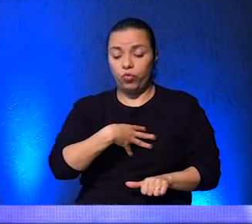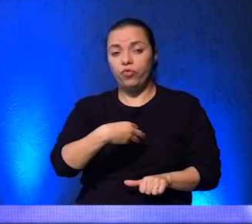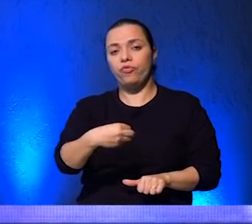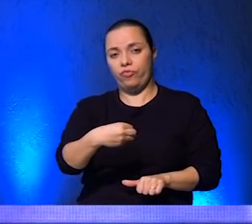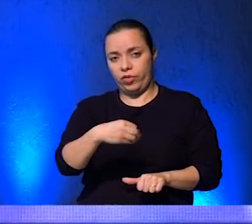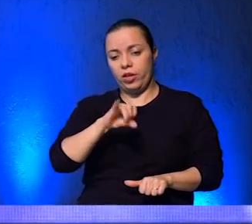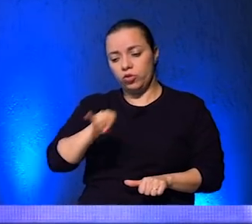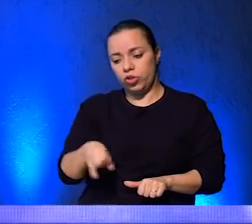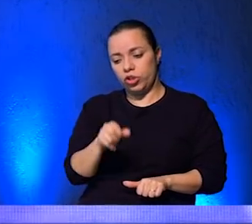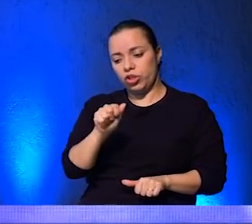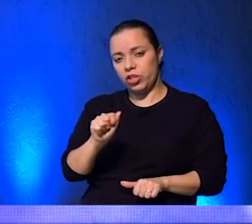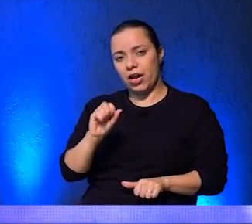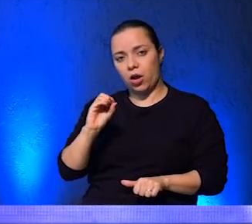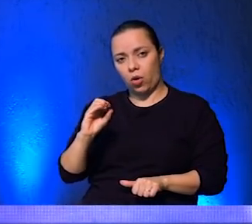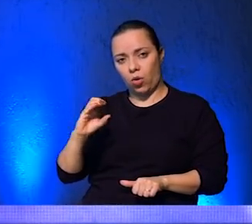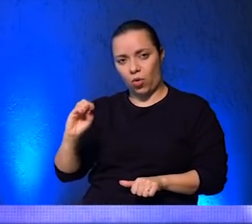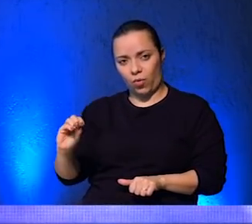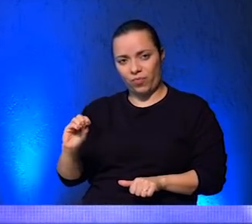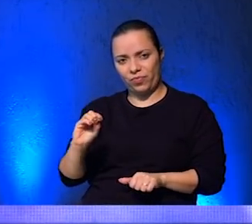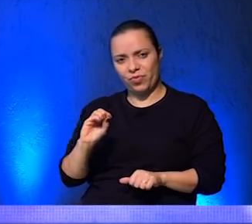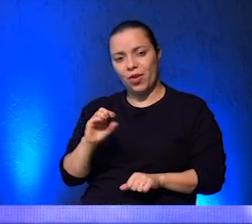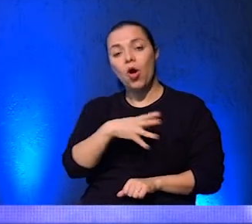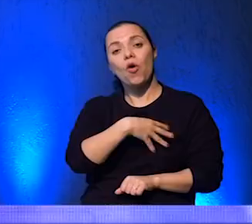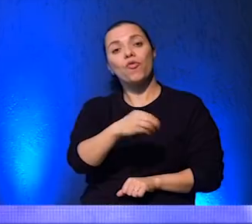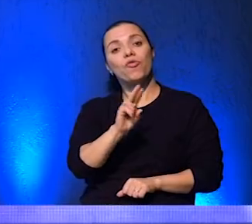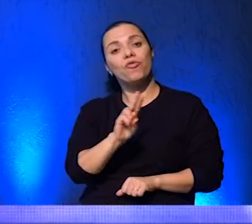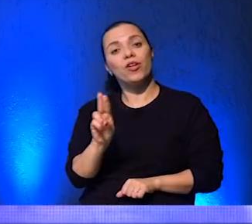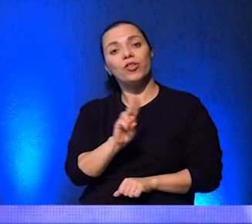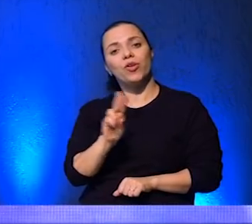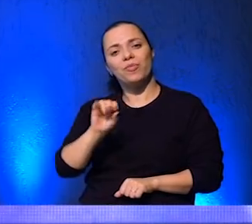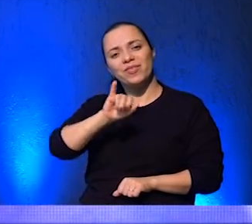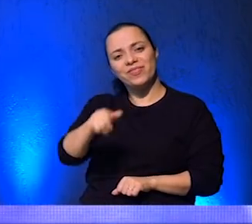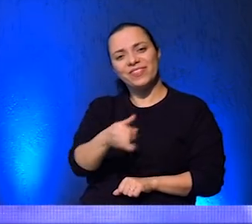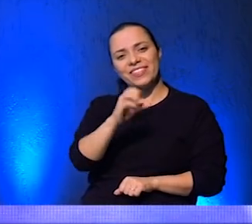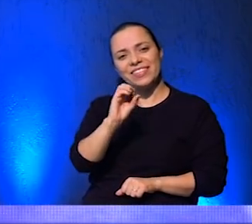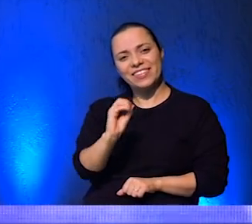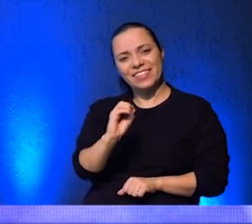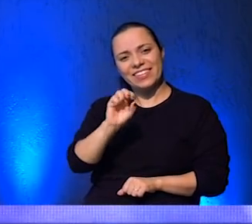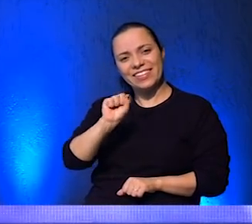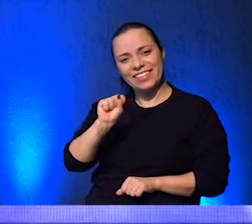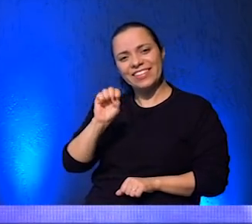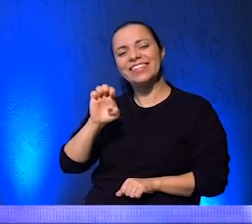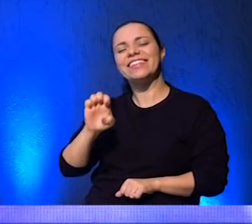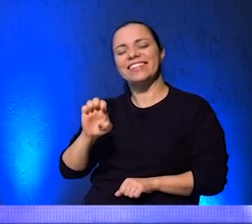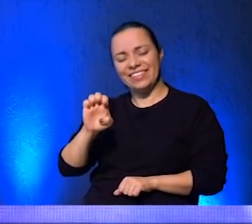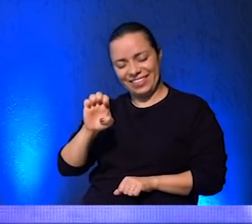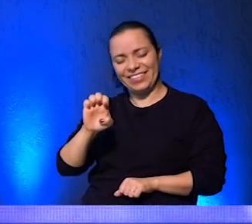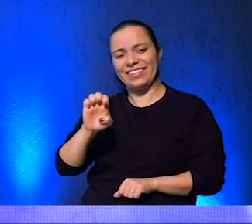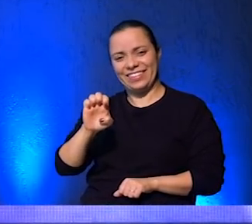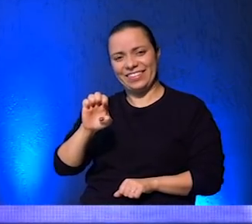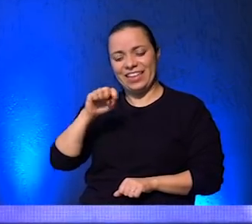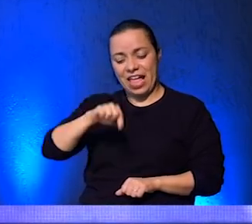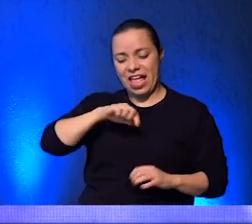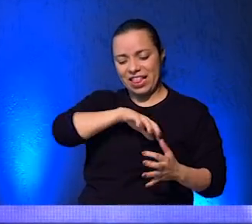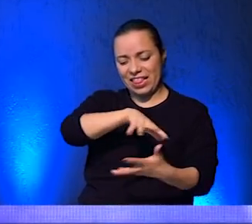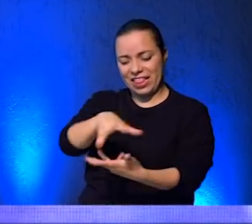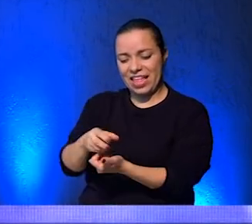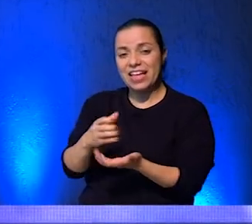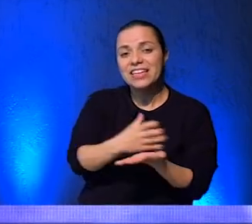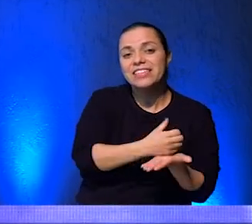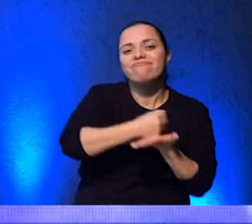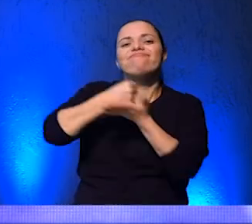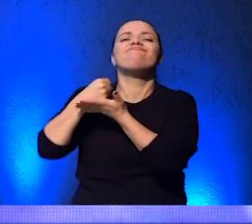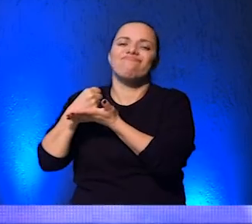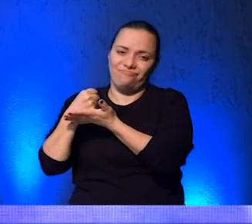salvo por causa de um homem um homem que realmente pode ser usado por deus um